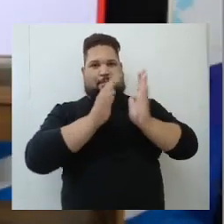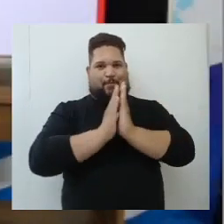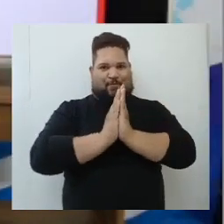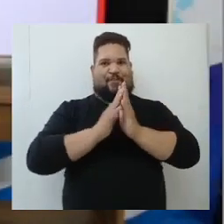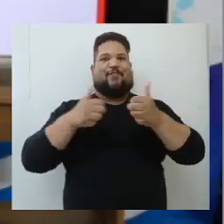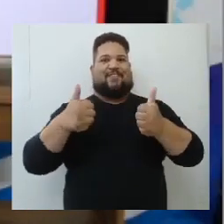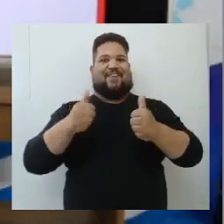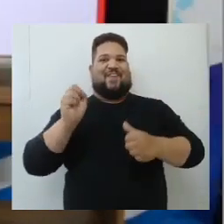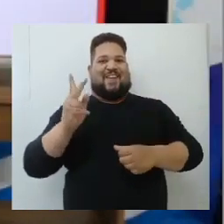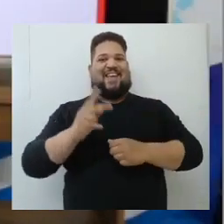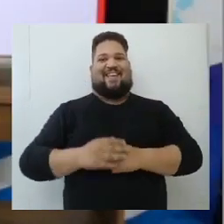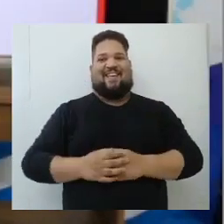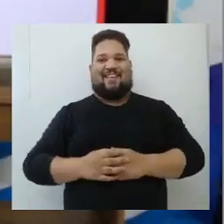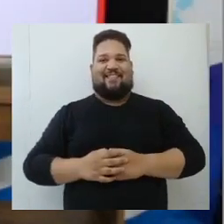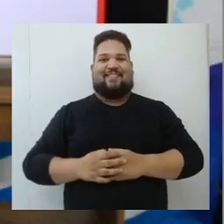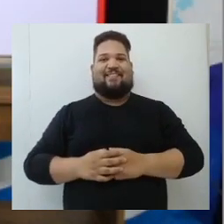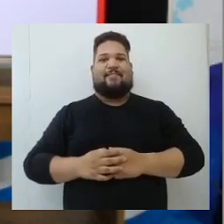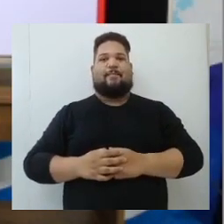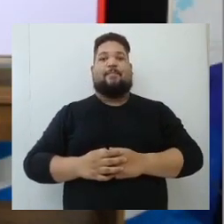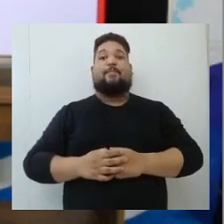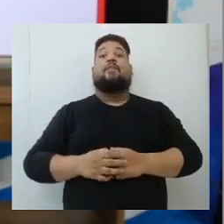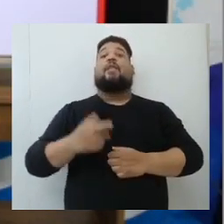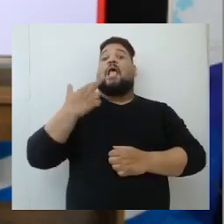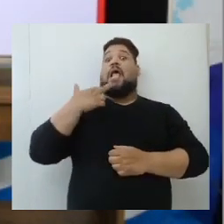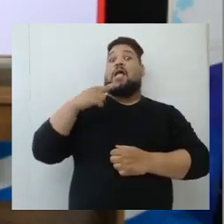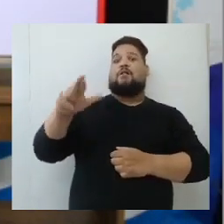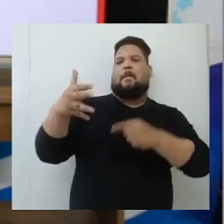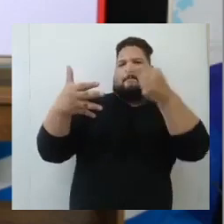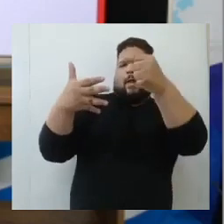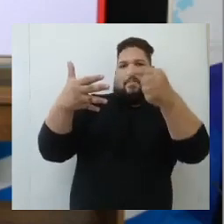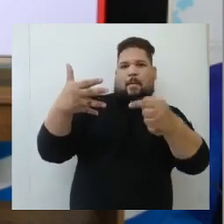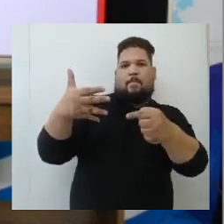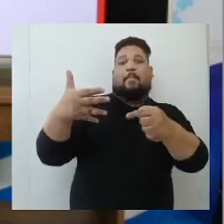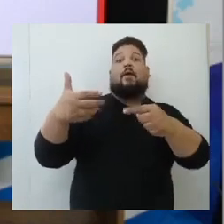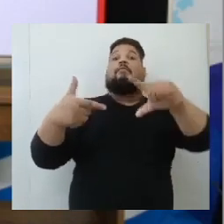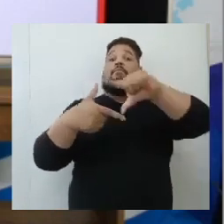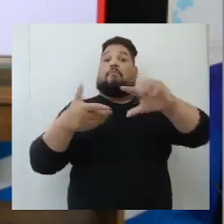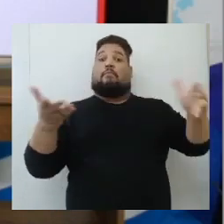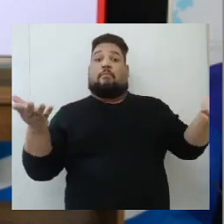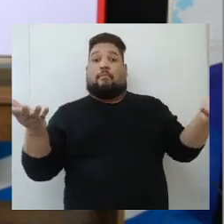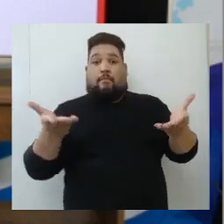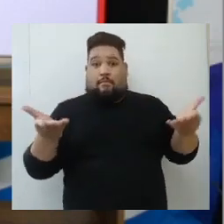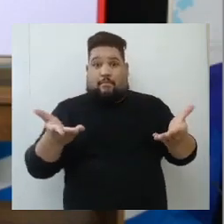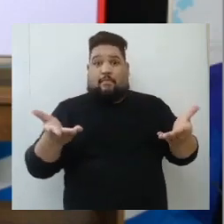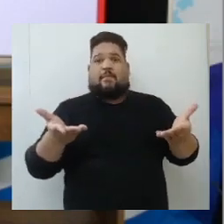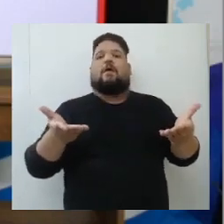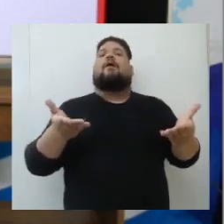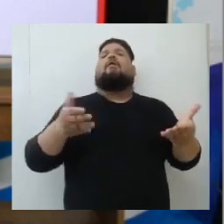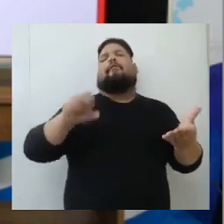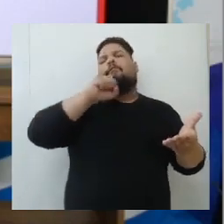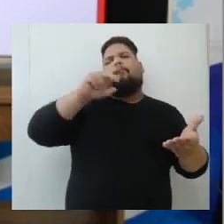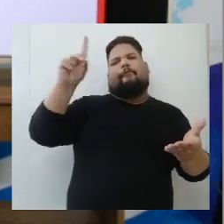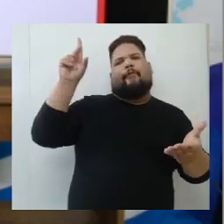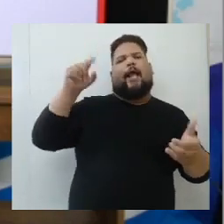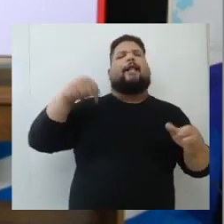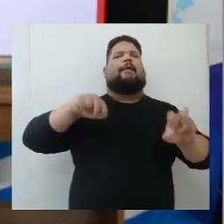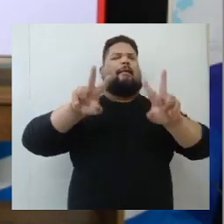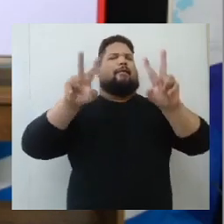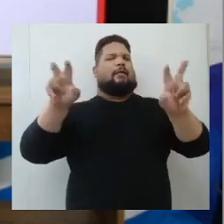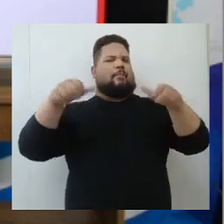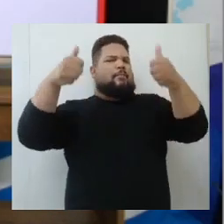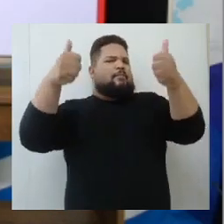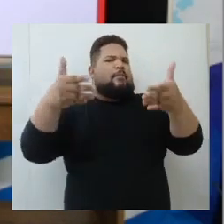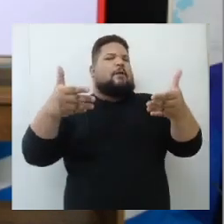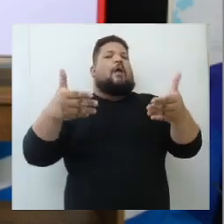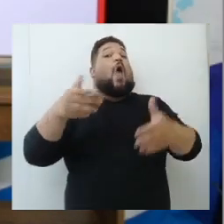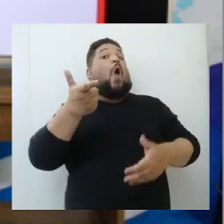Ok? Então, outras religiões contemporâneas e antigas formulam outras explicações, sendo